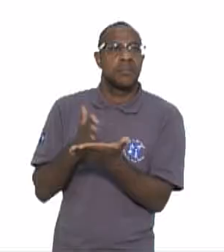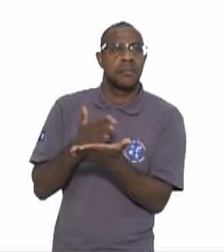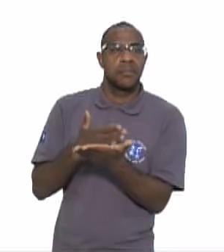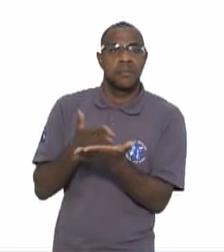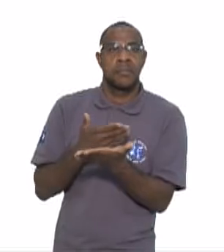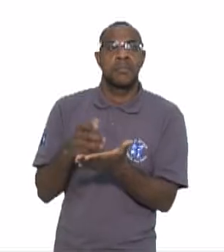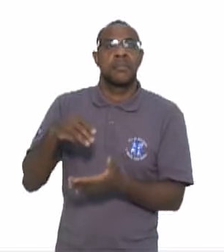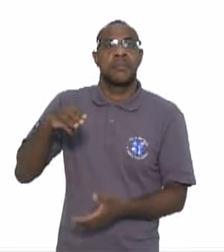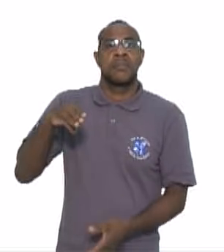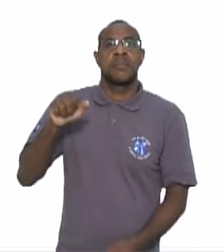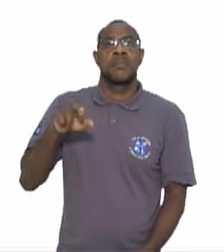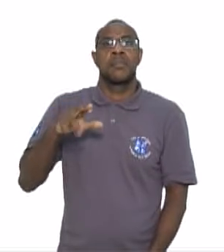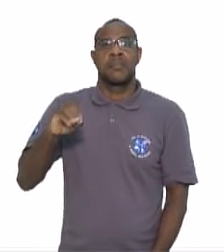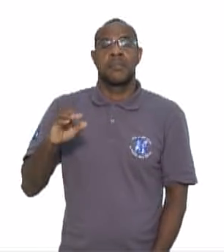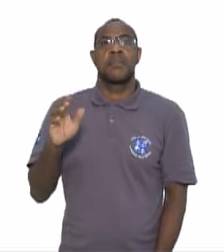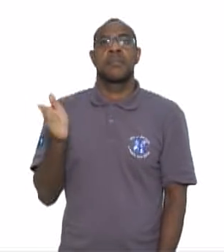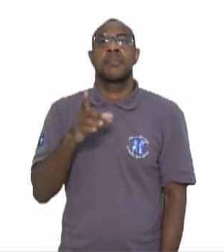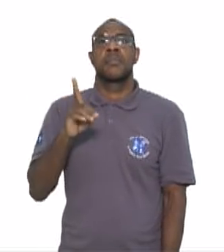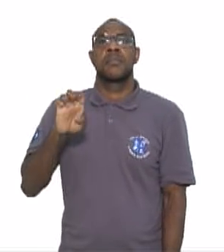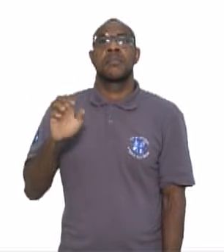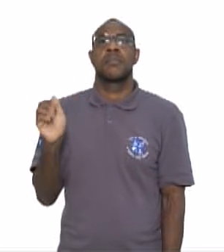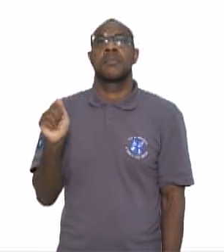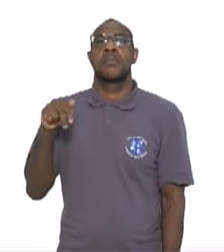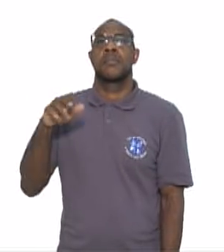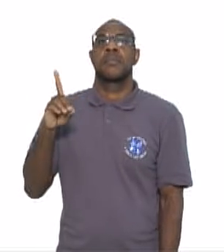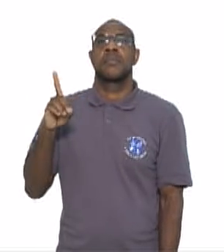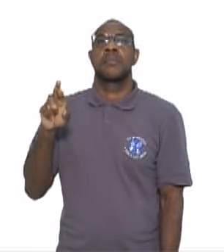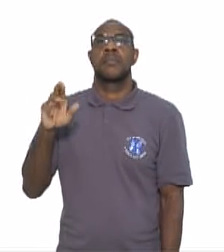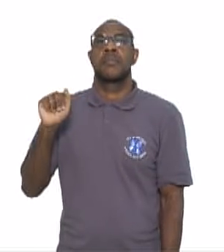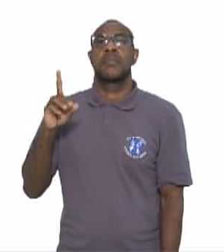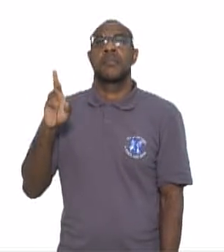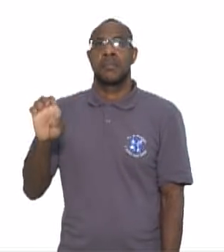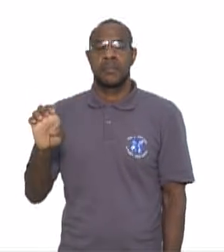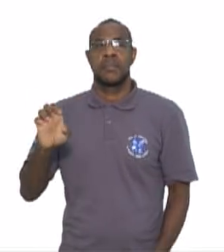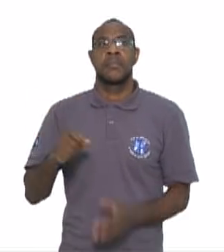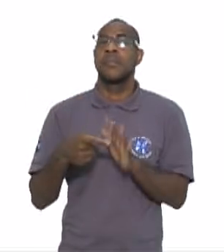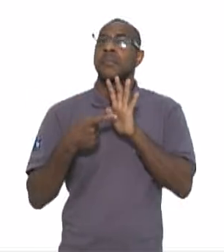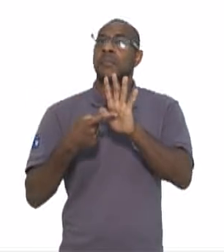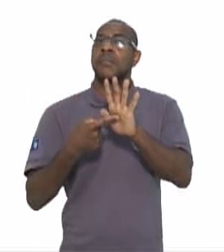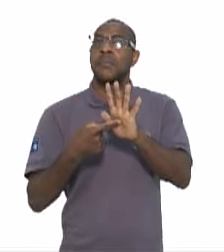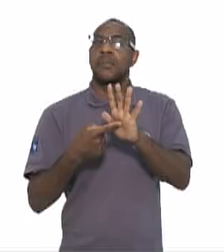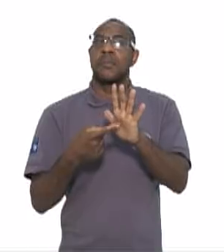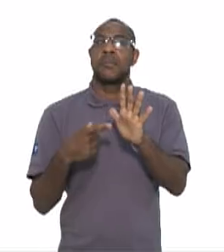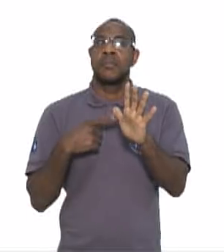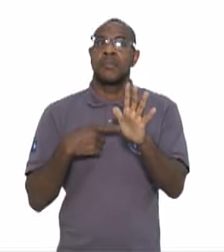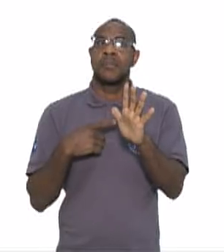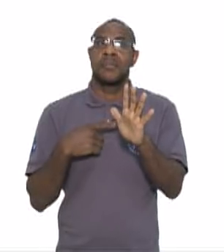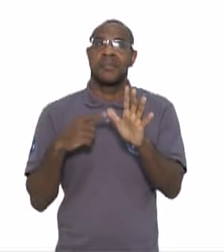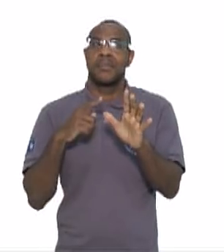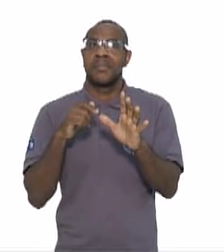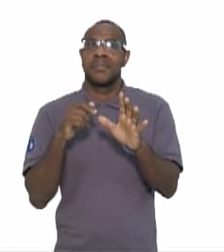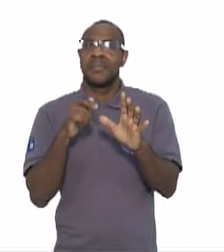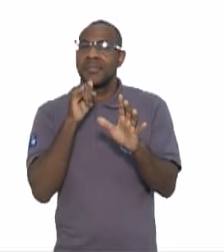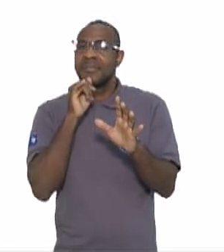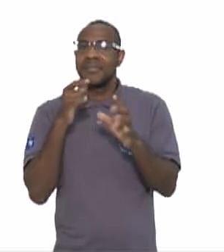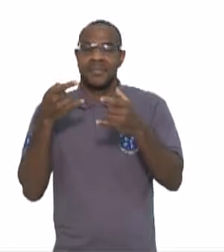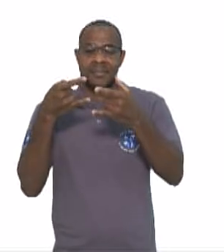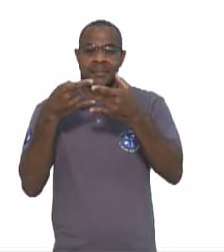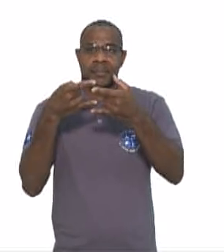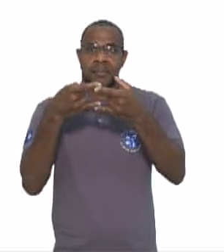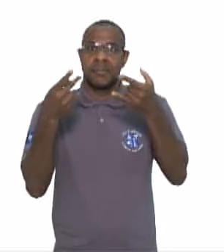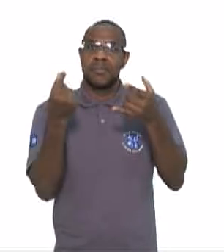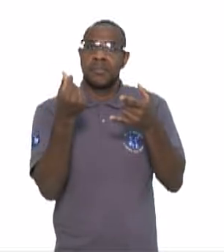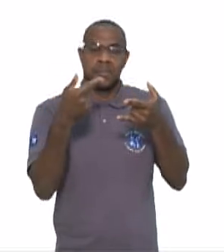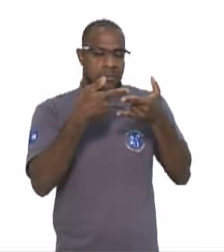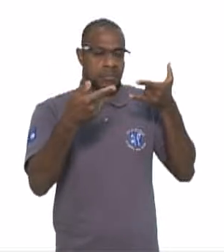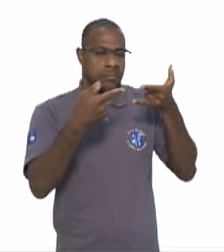de Andrade, né, que também o Mário de Andrade está representado ali naquela figura que eu trouxe, aquela nota de 500 cruzeiros, né, e daí